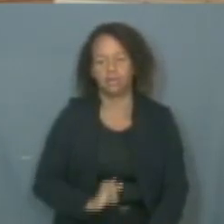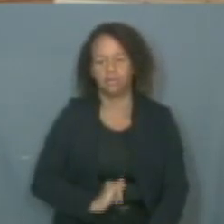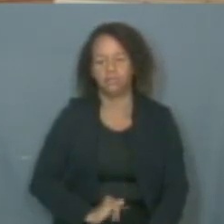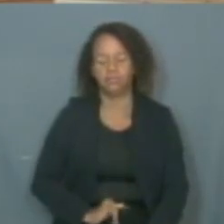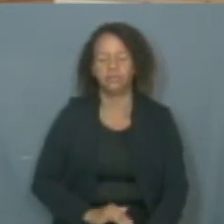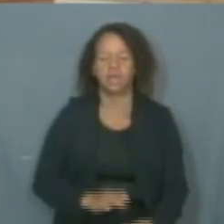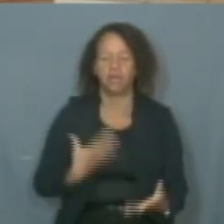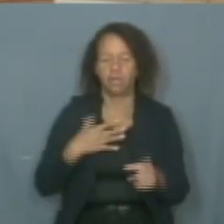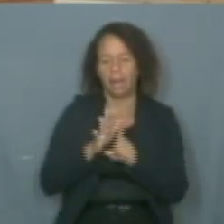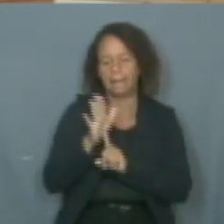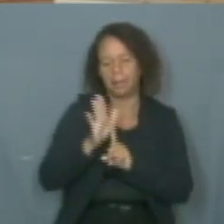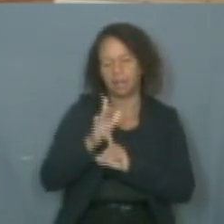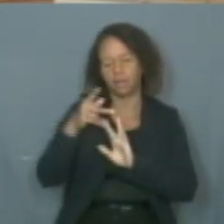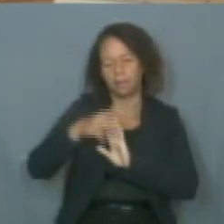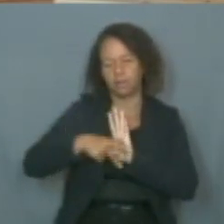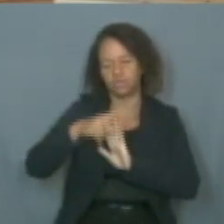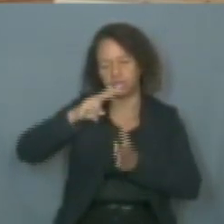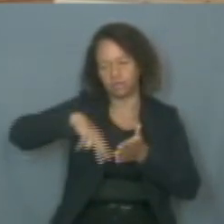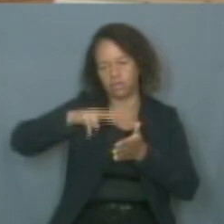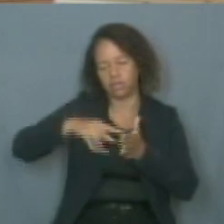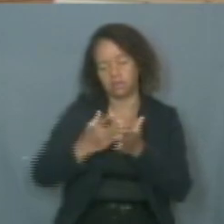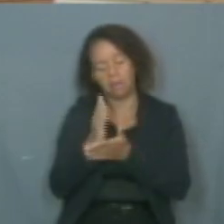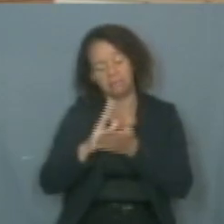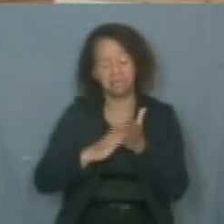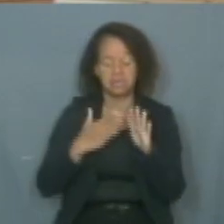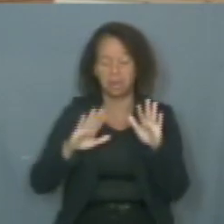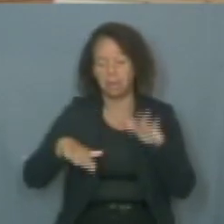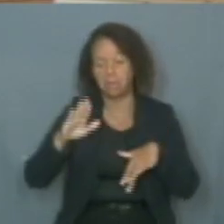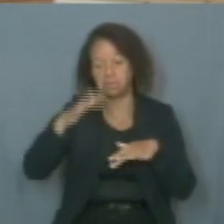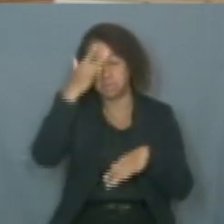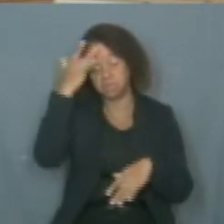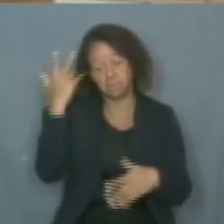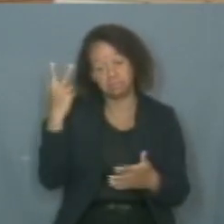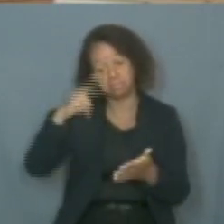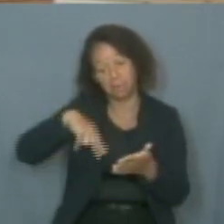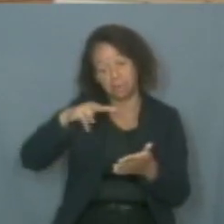a ementa do projeto. Talvez algumas pessoas não tenham lido.